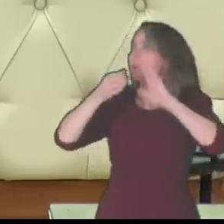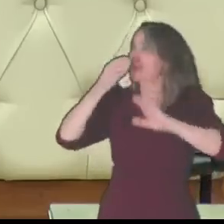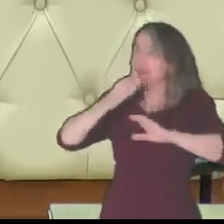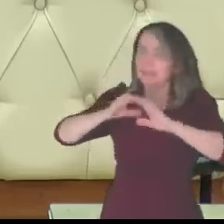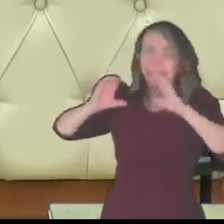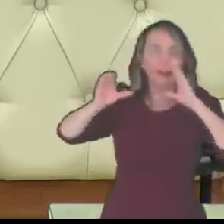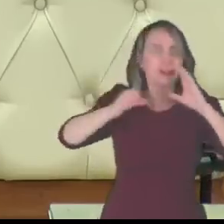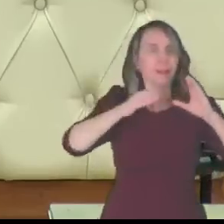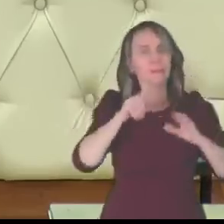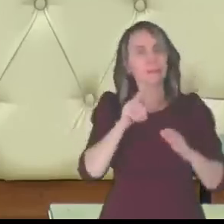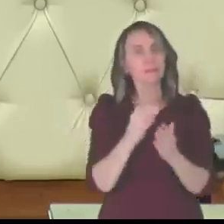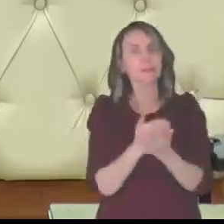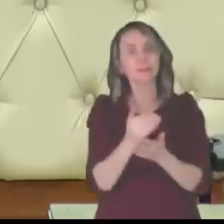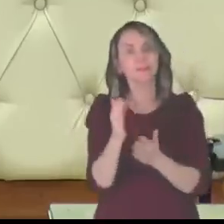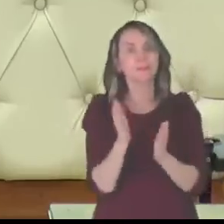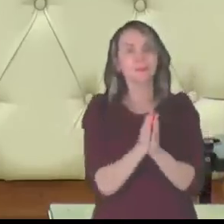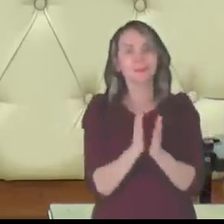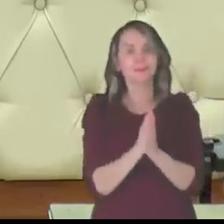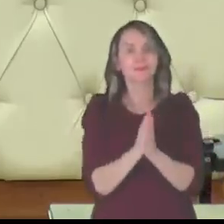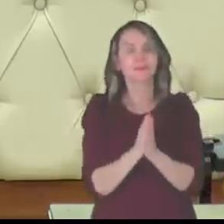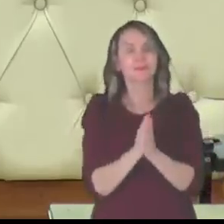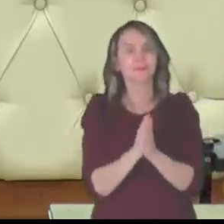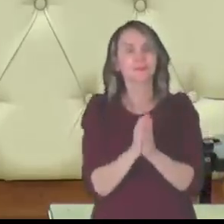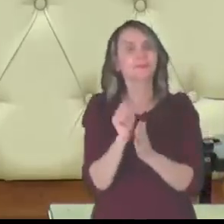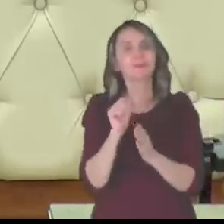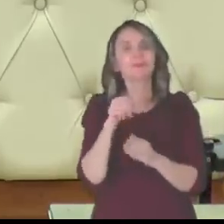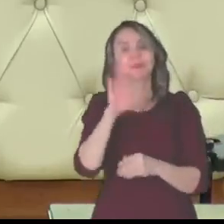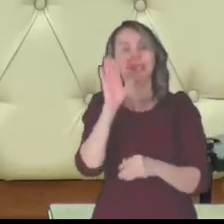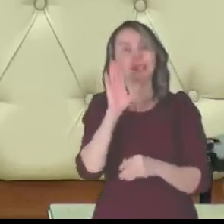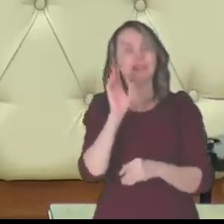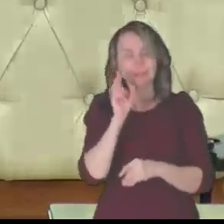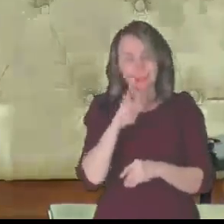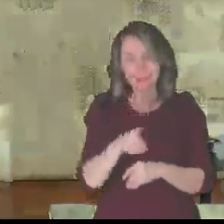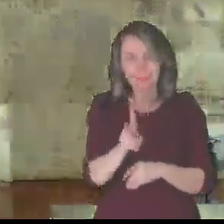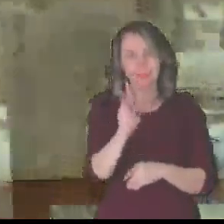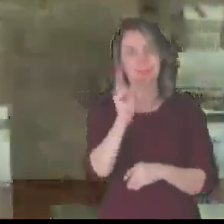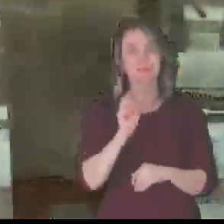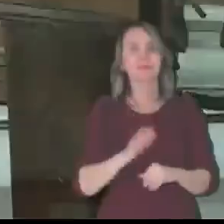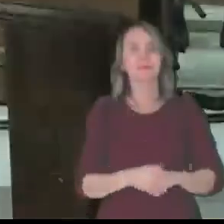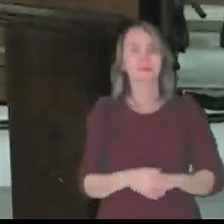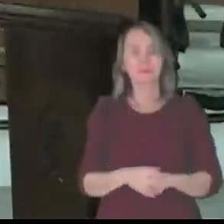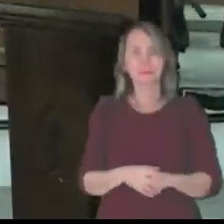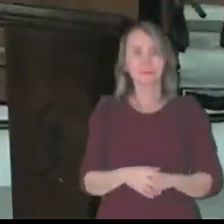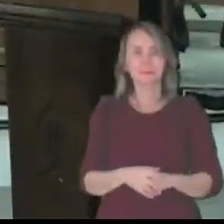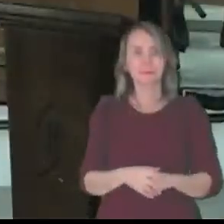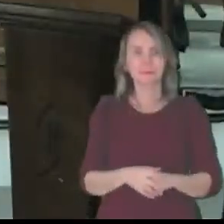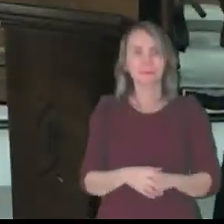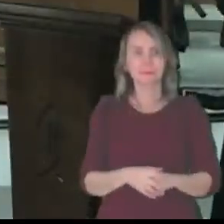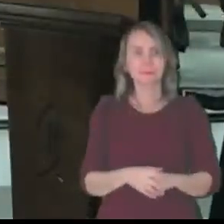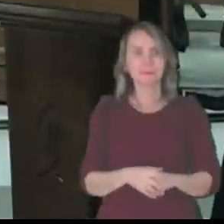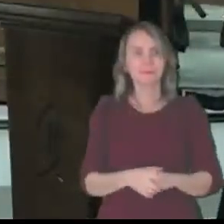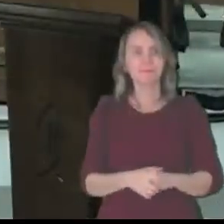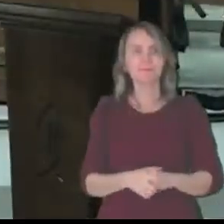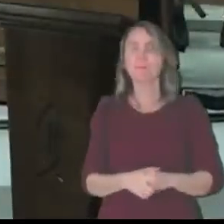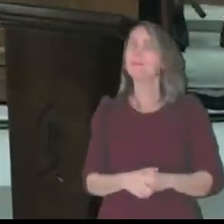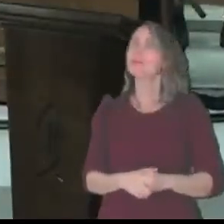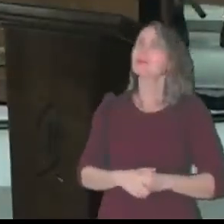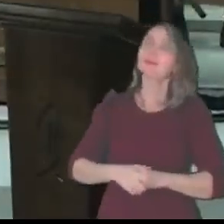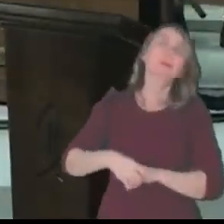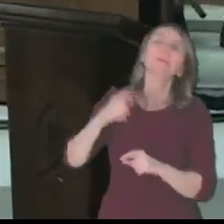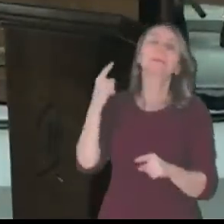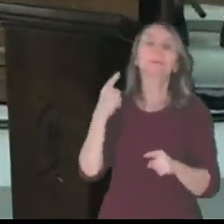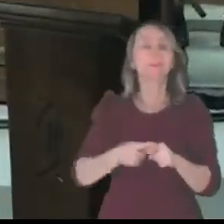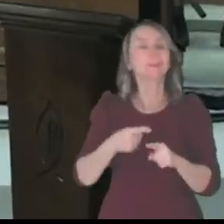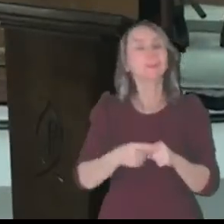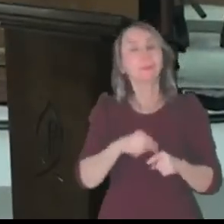aí você começa a chorar louvado seja Deus e o que mais prossiga por gentileza e o que mais de águas arrebentarão